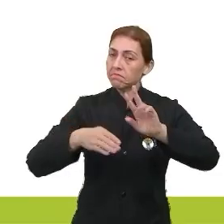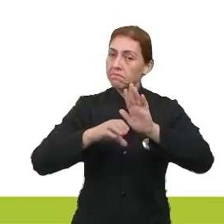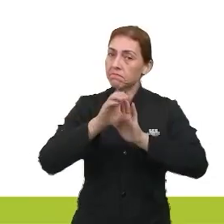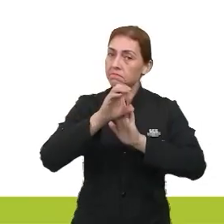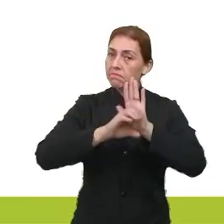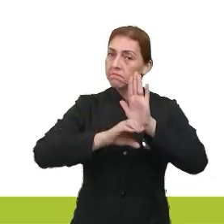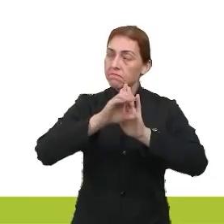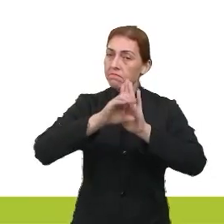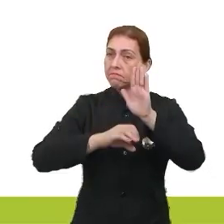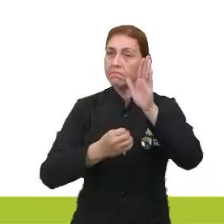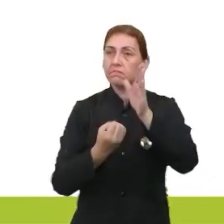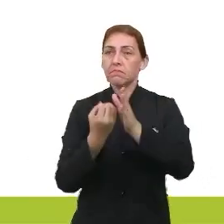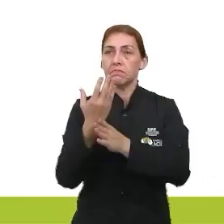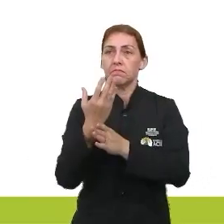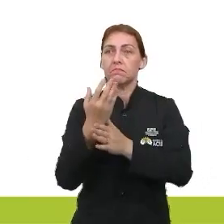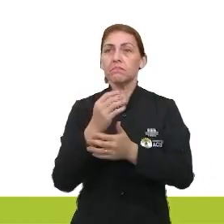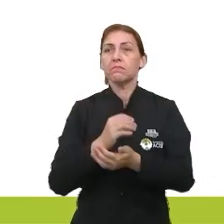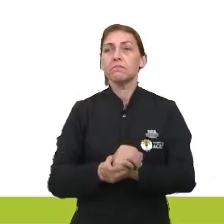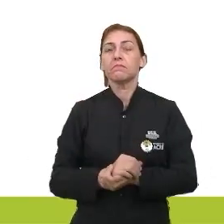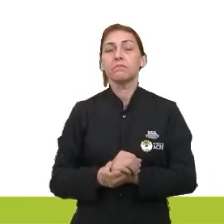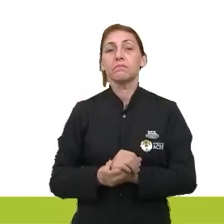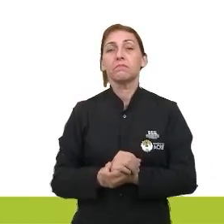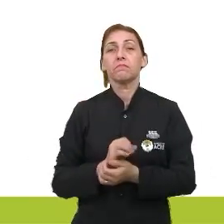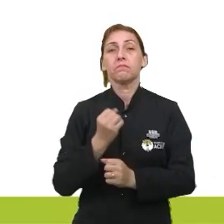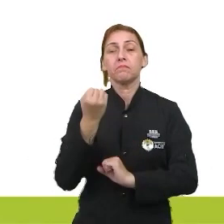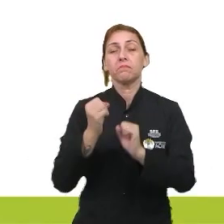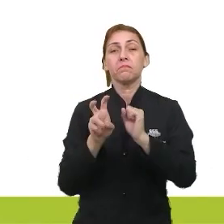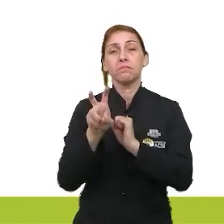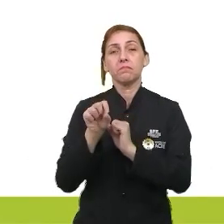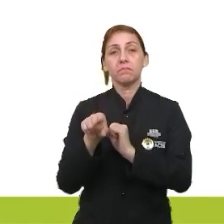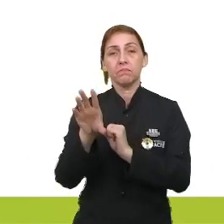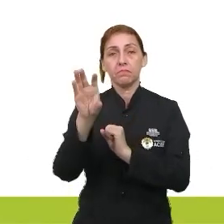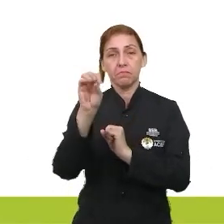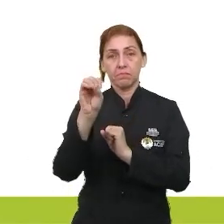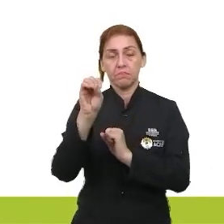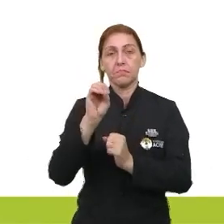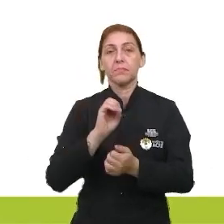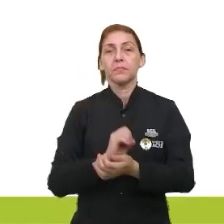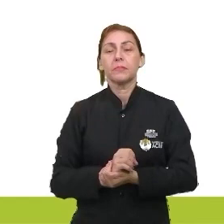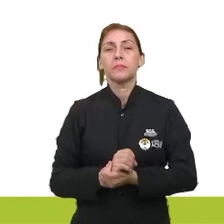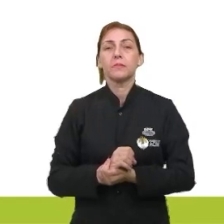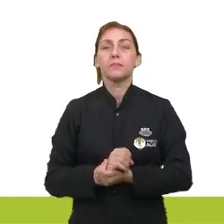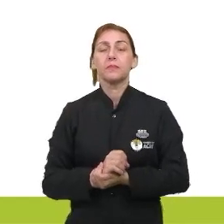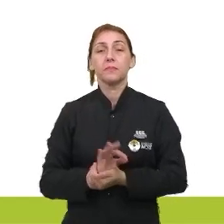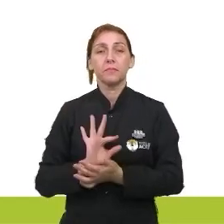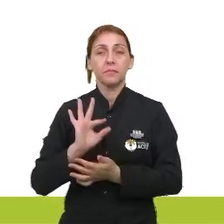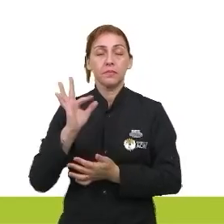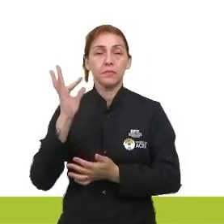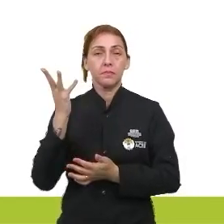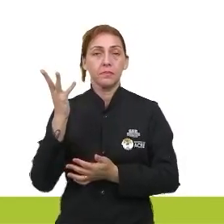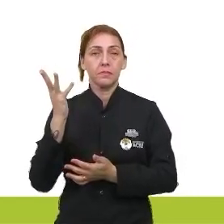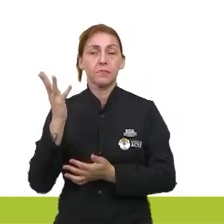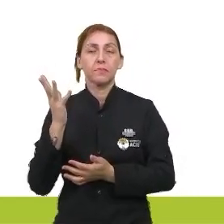conceito aparecendo, o conceito da indústria 5.0. Nela acontece